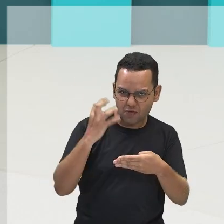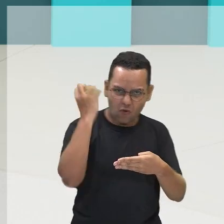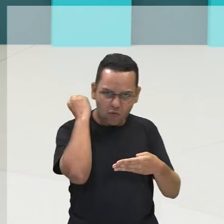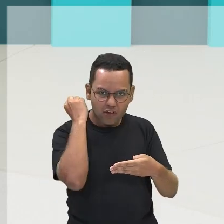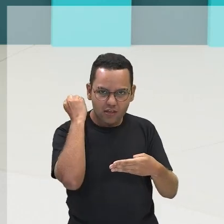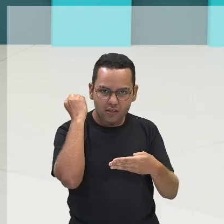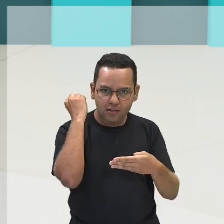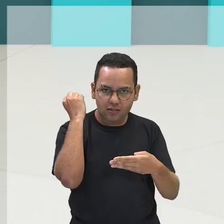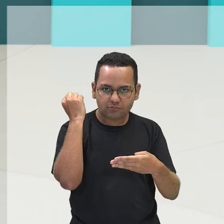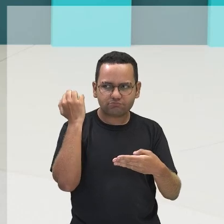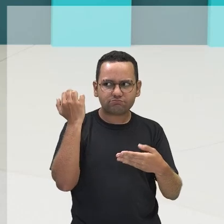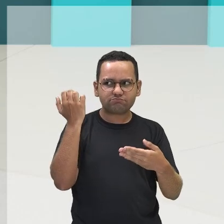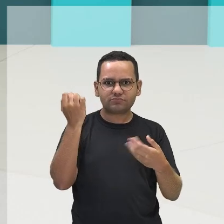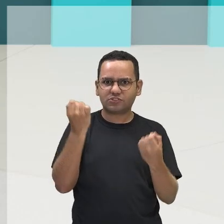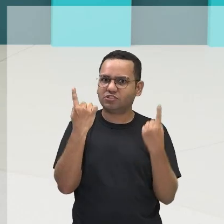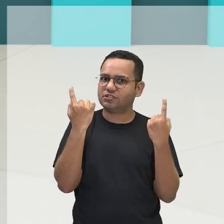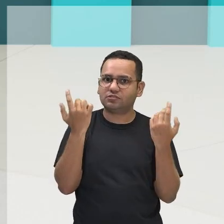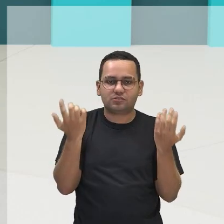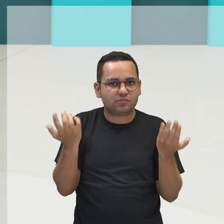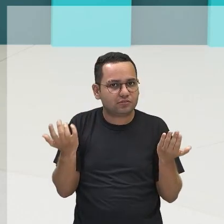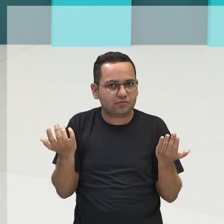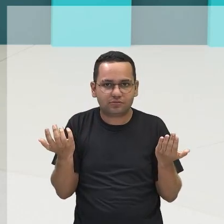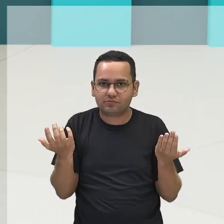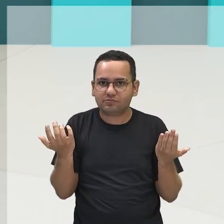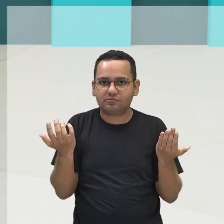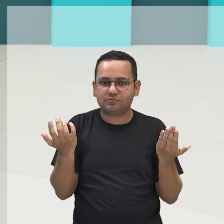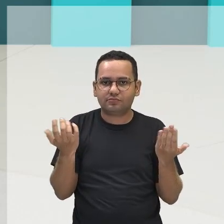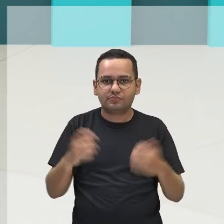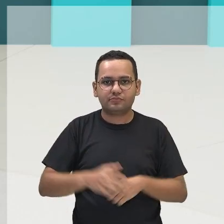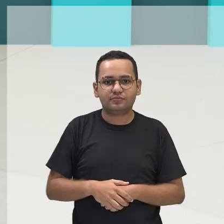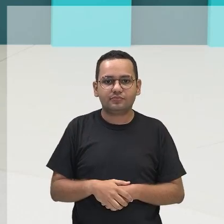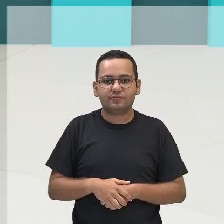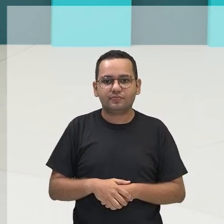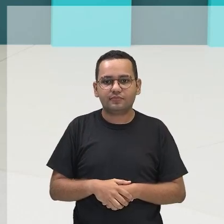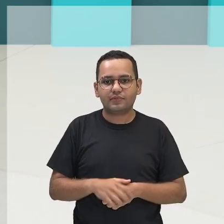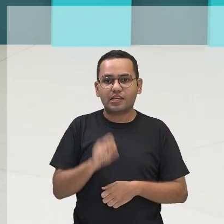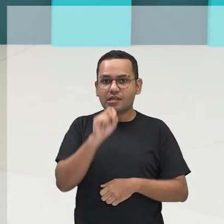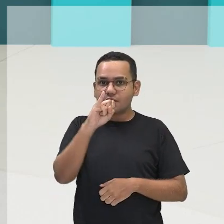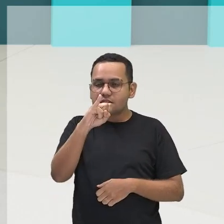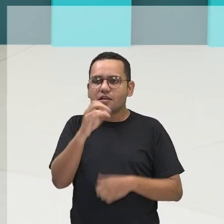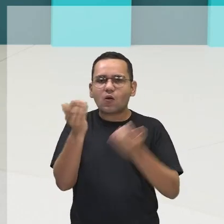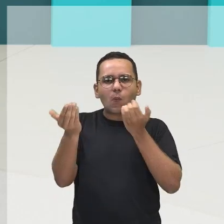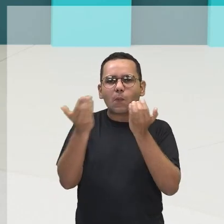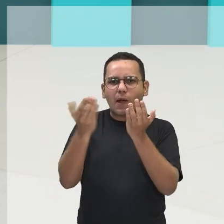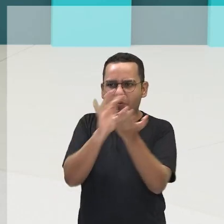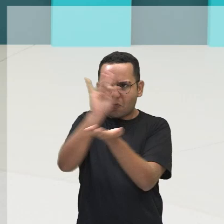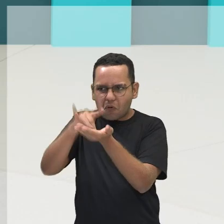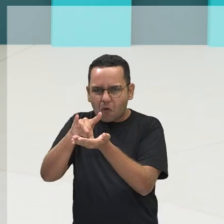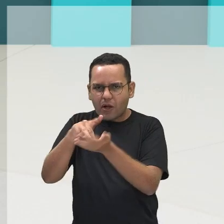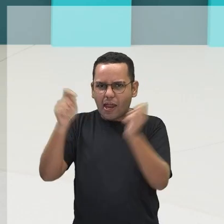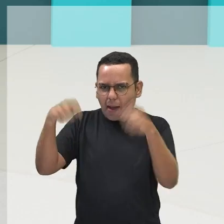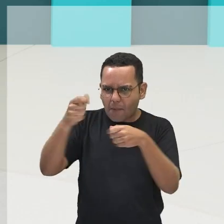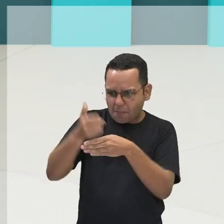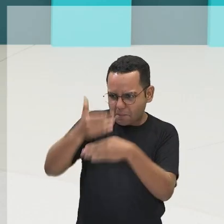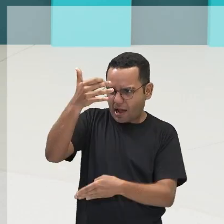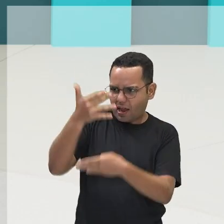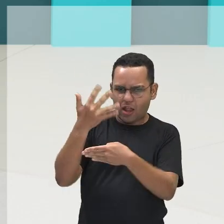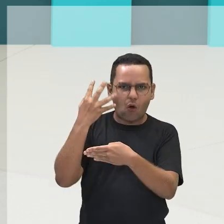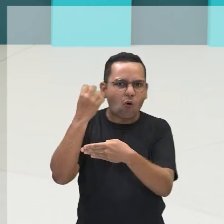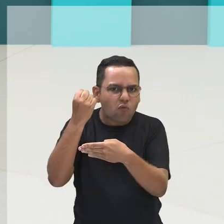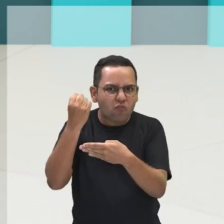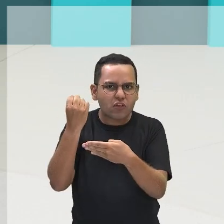agora? Estranho isso, não é? Se nós pensarmos no real, no concreto, as paredes não têm ouvidos. Então, eu estou no